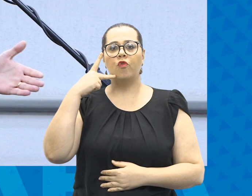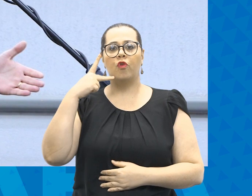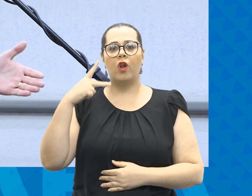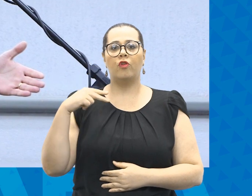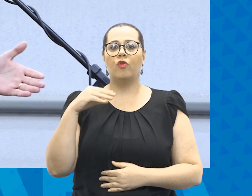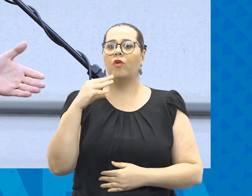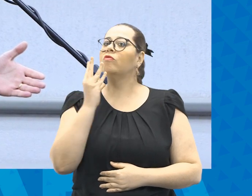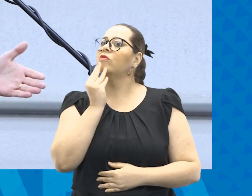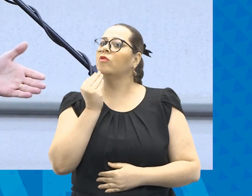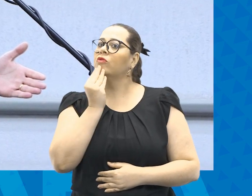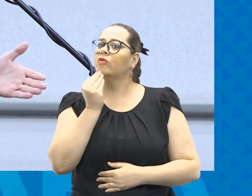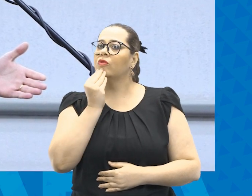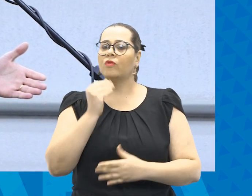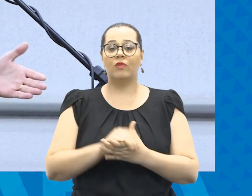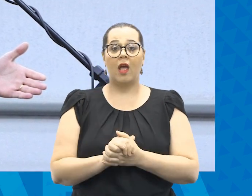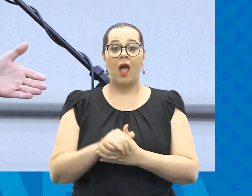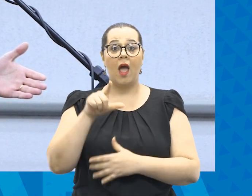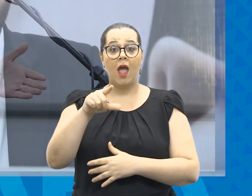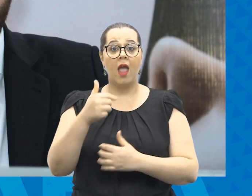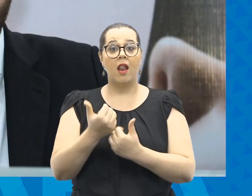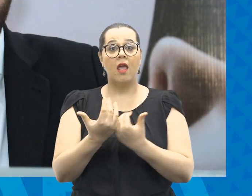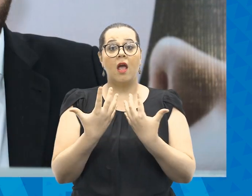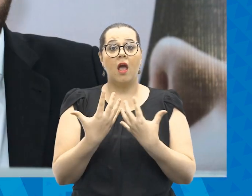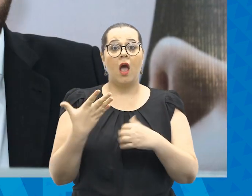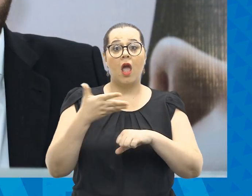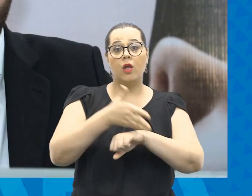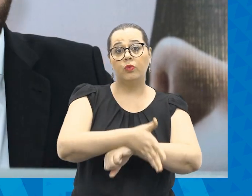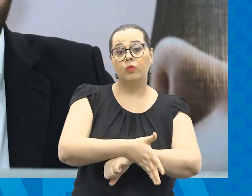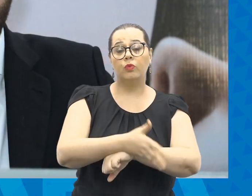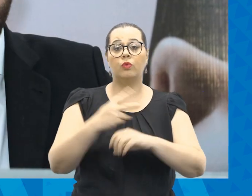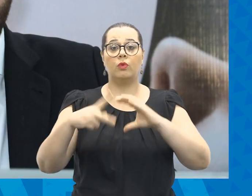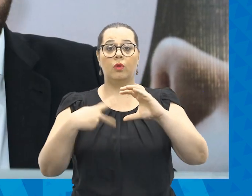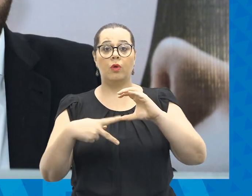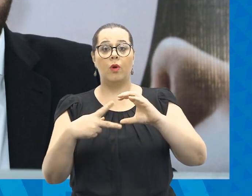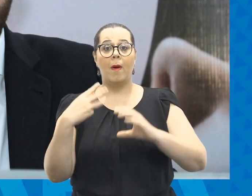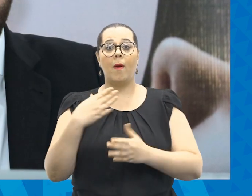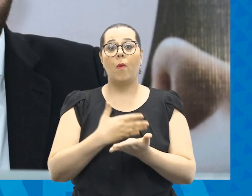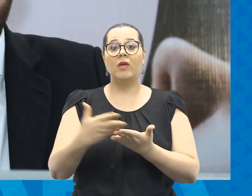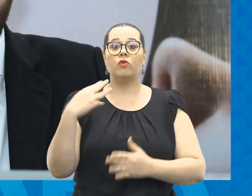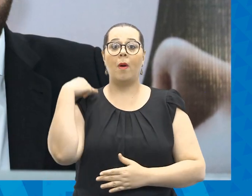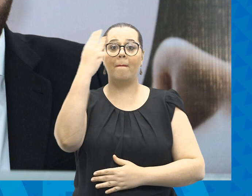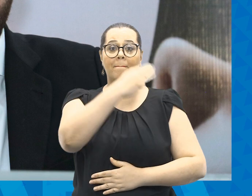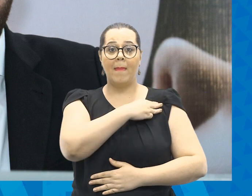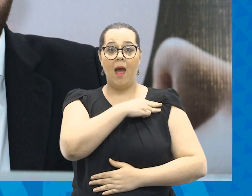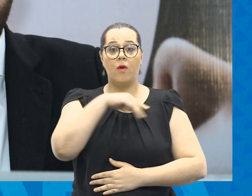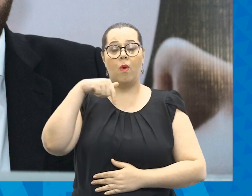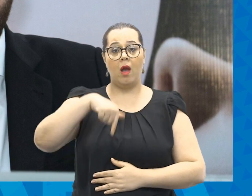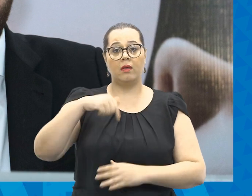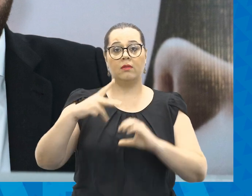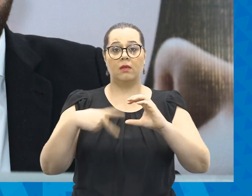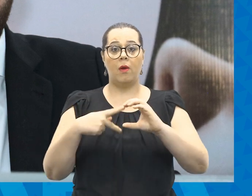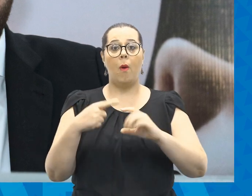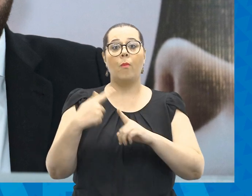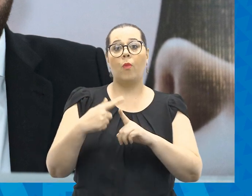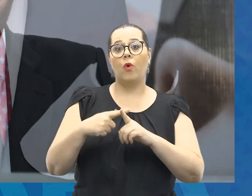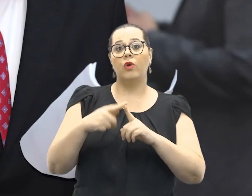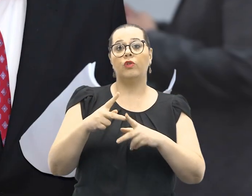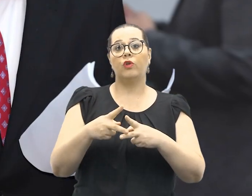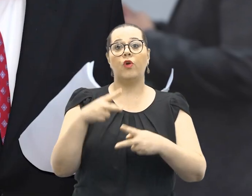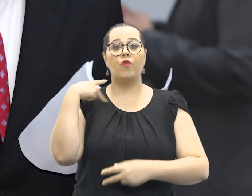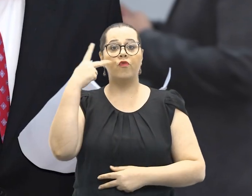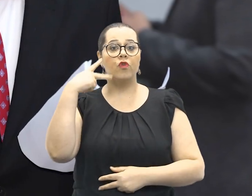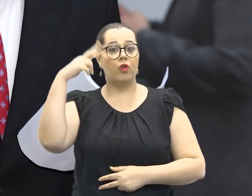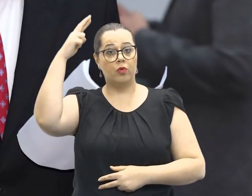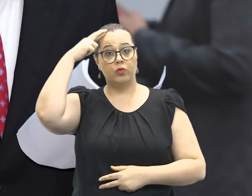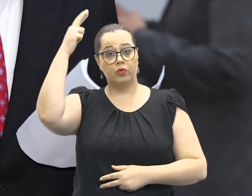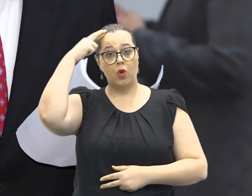maio de 2023 a vaga de vereador na Câmara Municipal de Campo Grande, com a licença do vereador professor João Rocha.